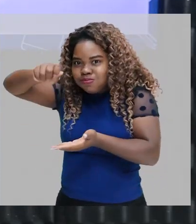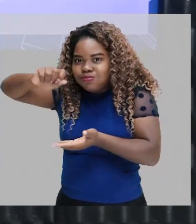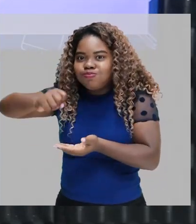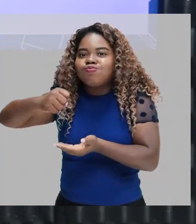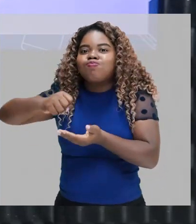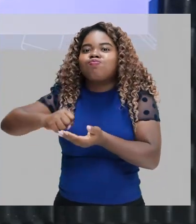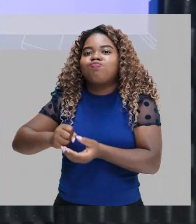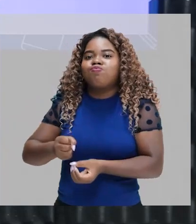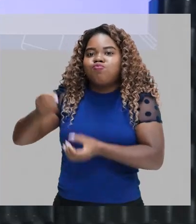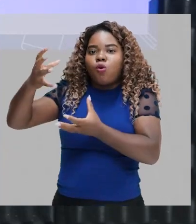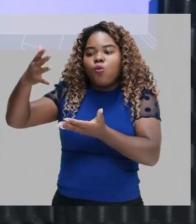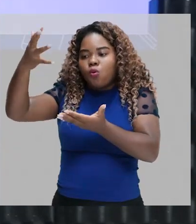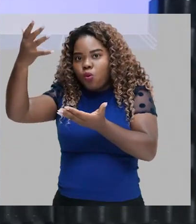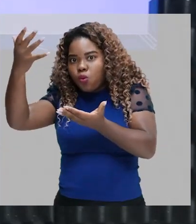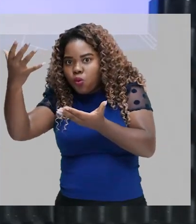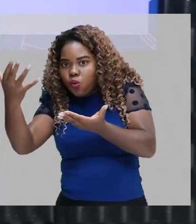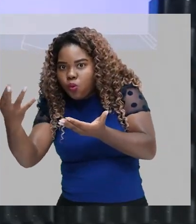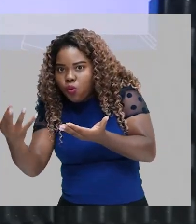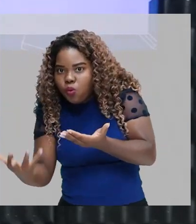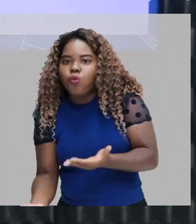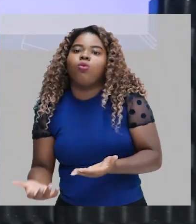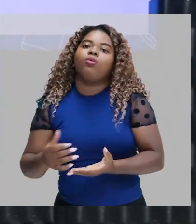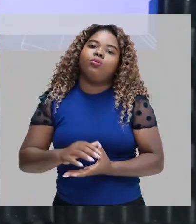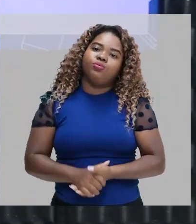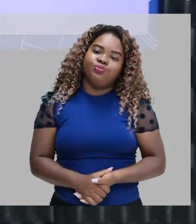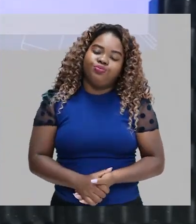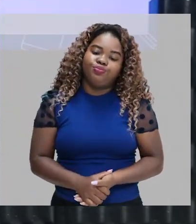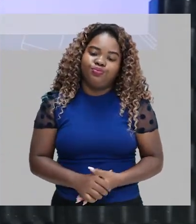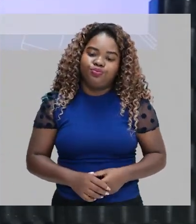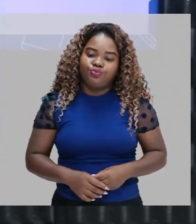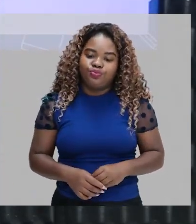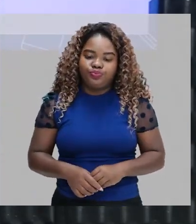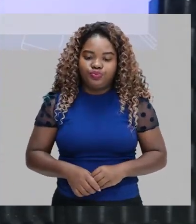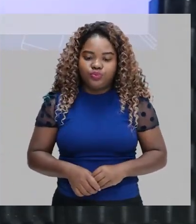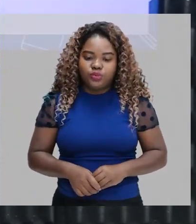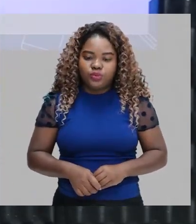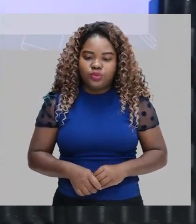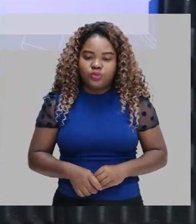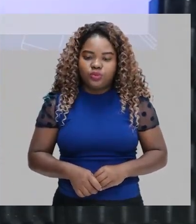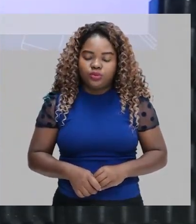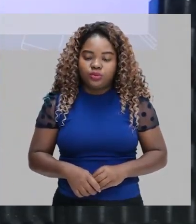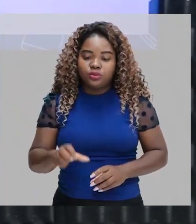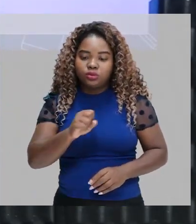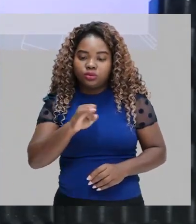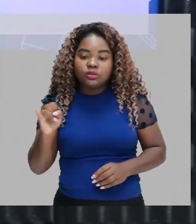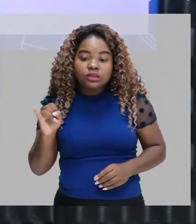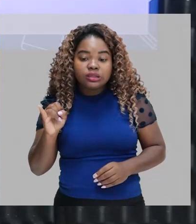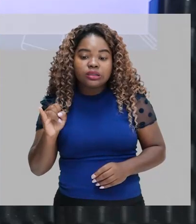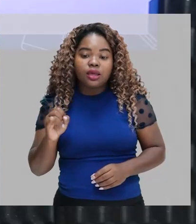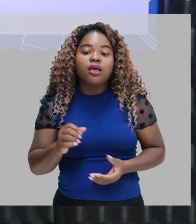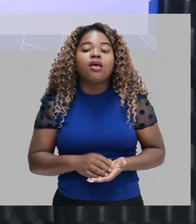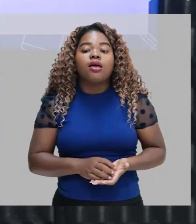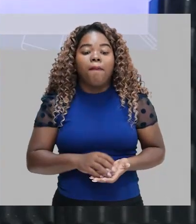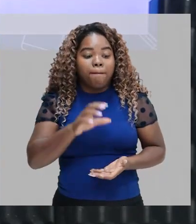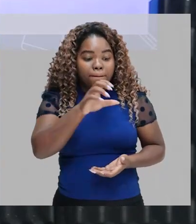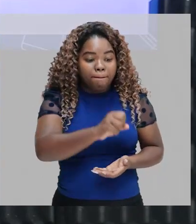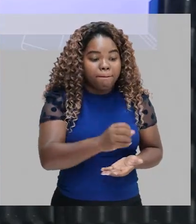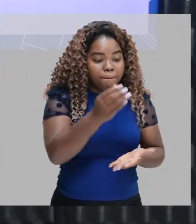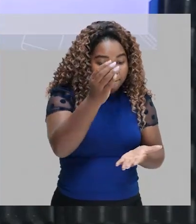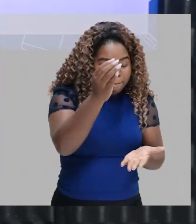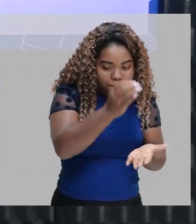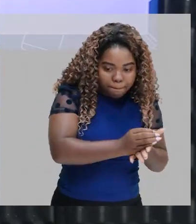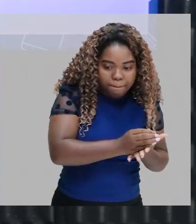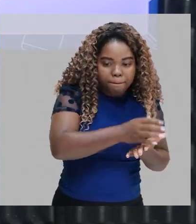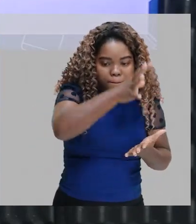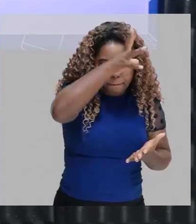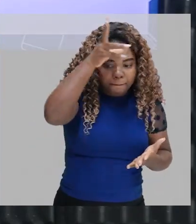do refrigerante que ele estava dissolvido. Agora, se você abrir essa mesma garrafa a uma